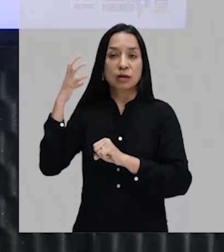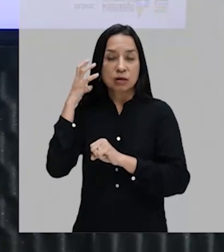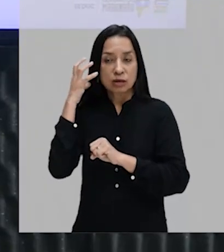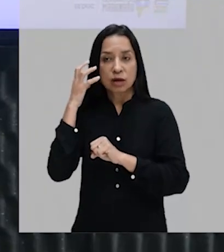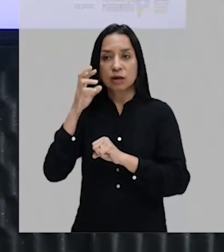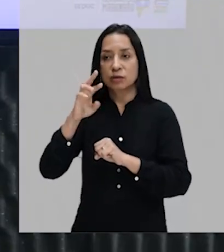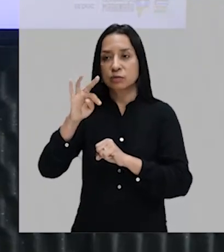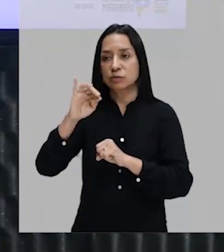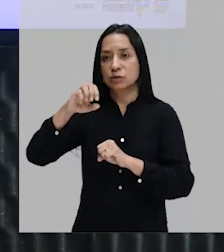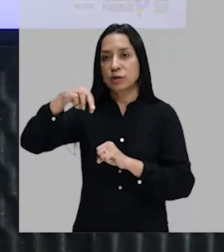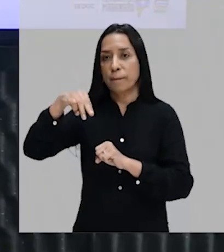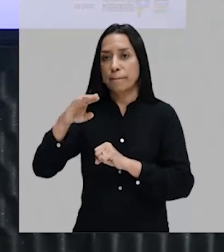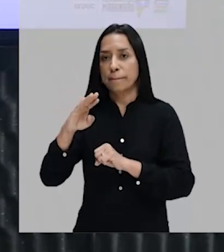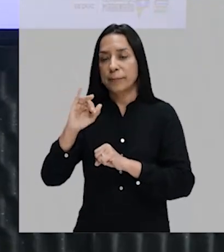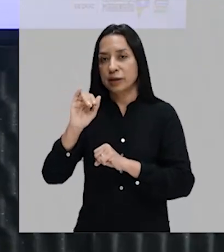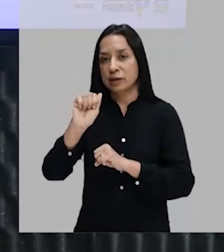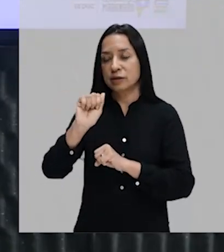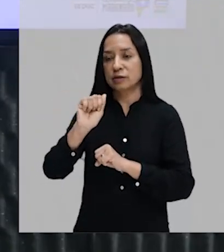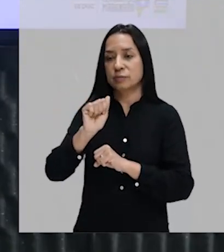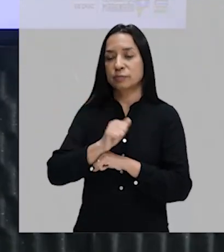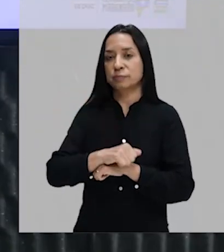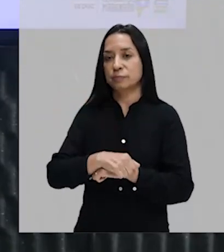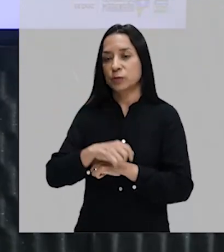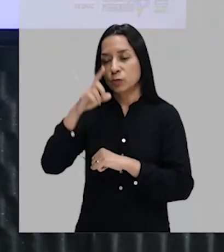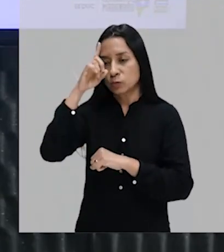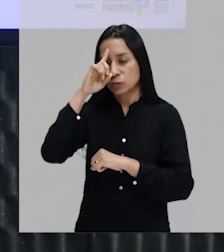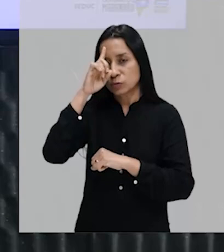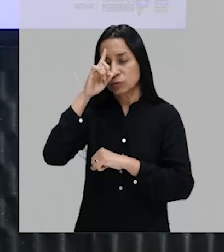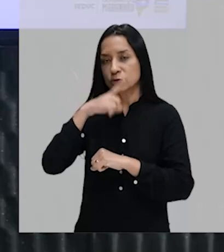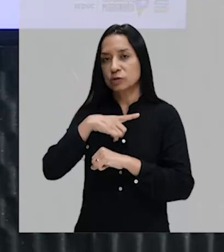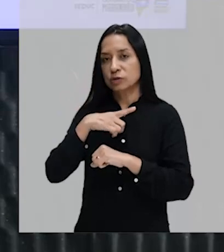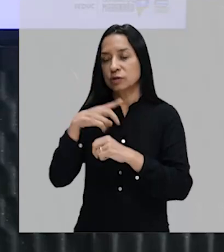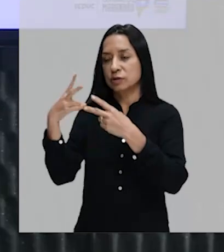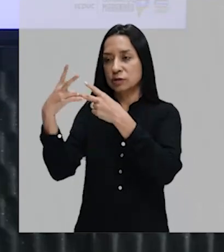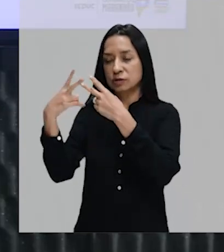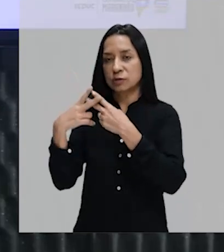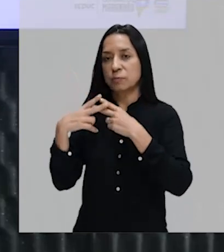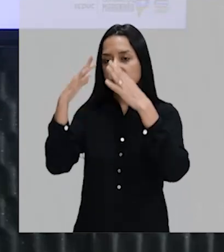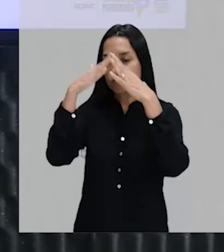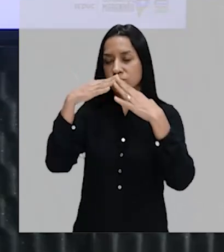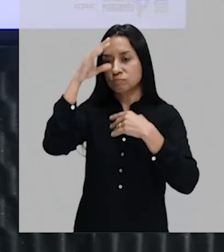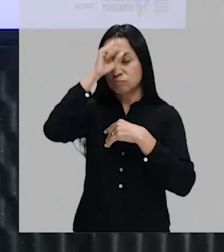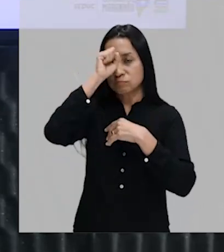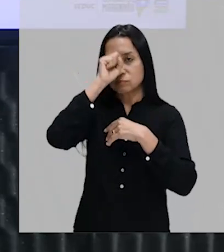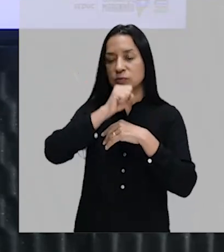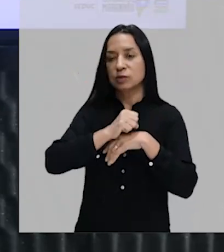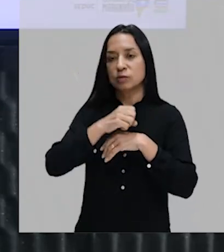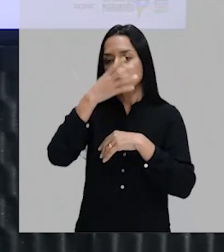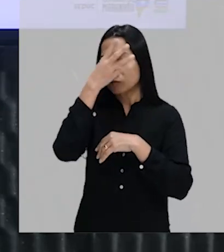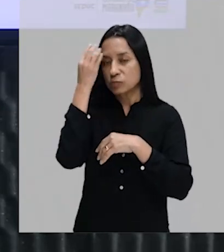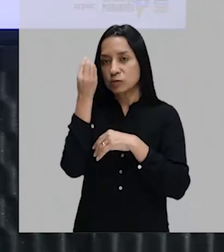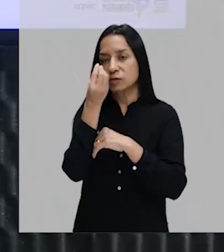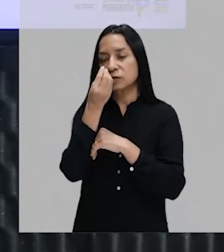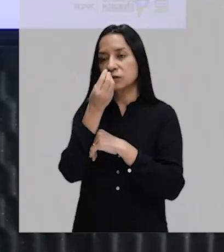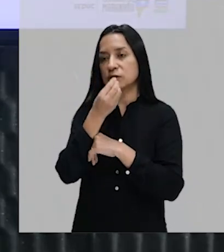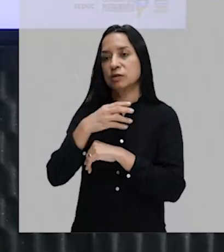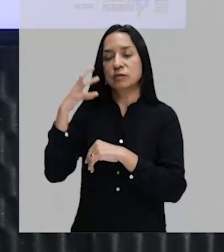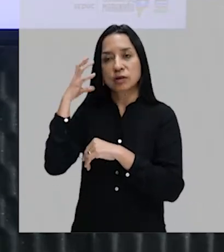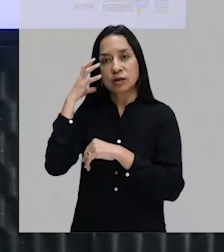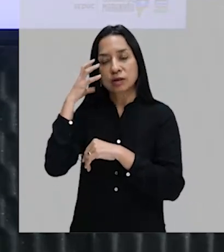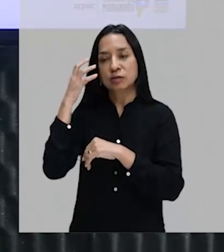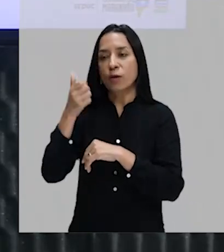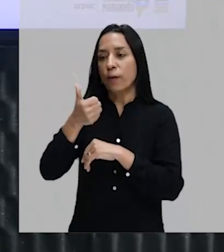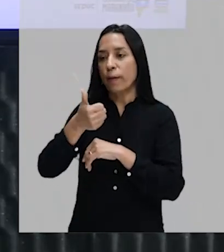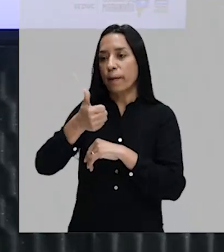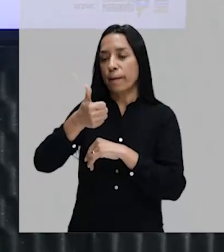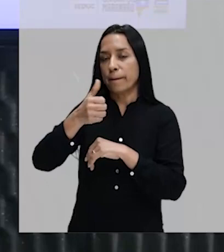todo dia, das 16 às 17. Nós temos o programa hashtag Fique em Casa Aprendendo. Não esqueça, Rádio Timbira